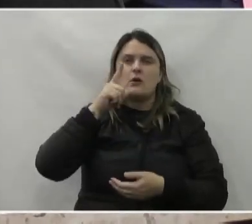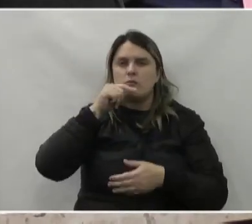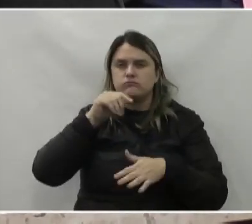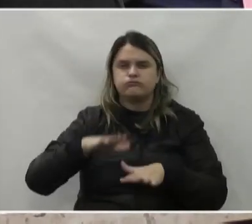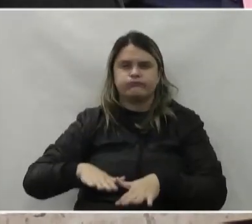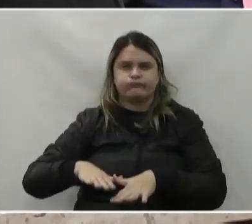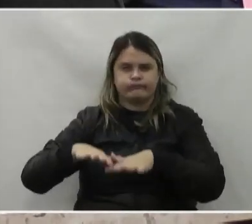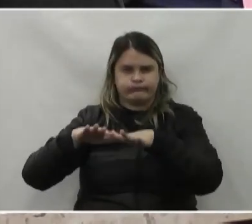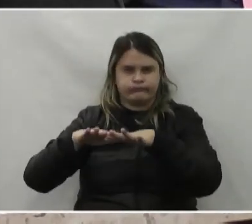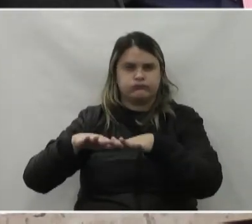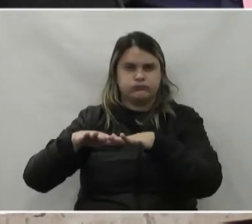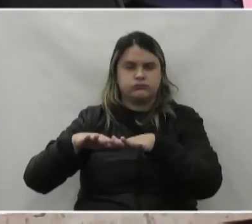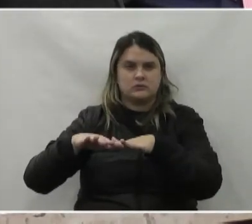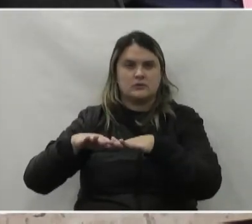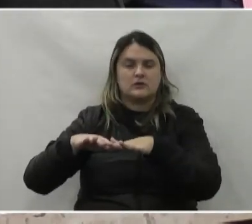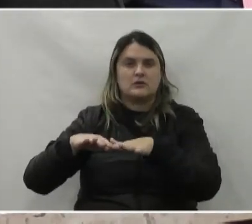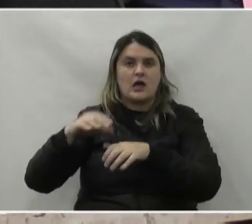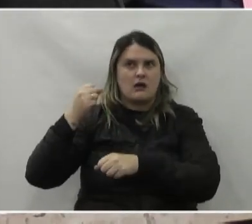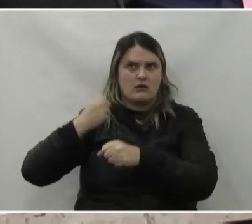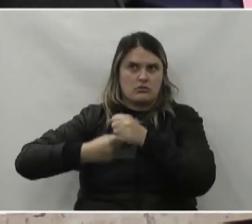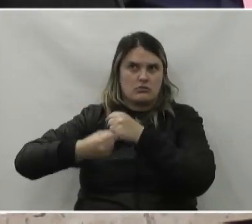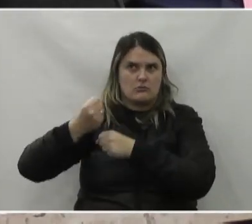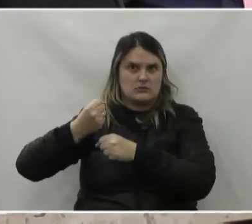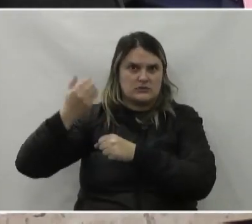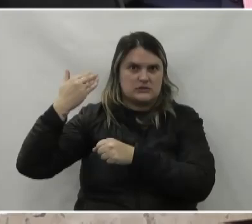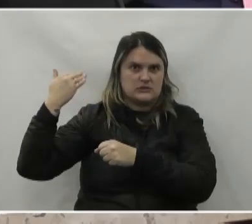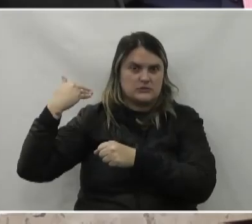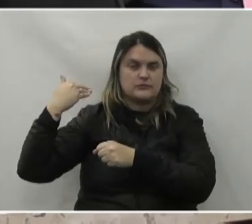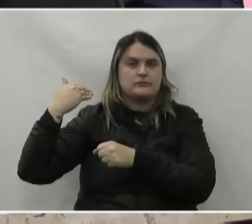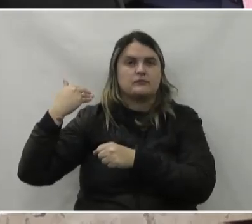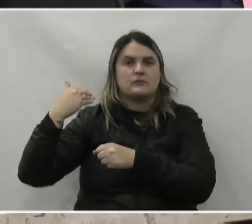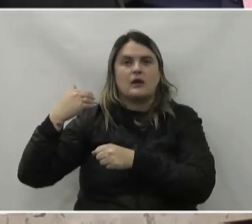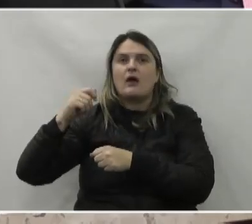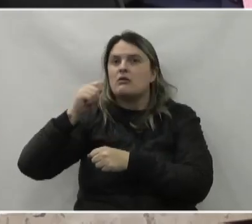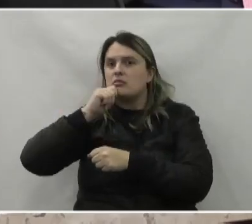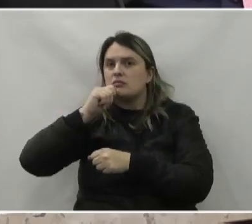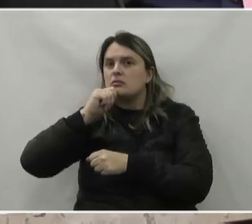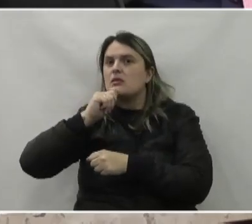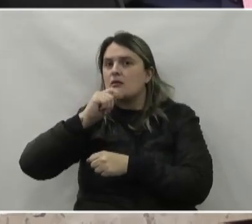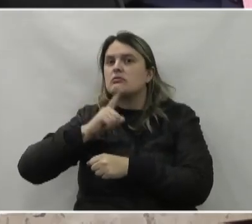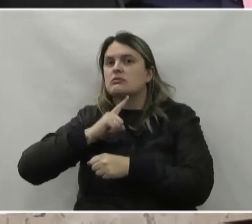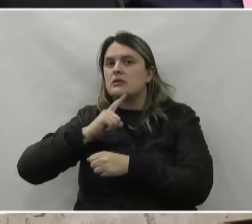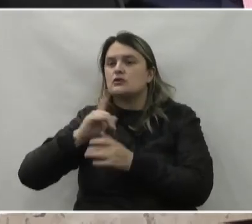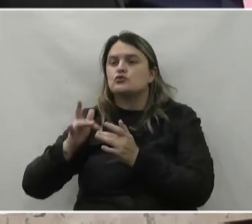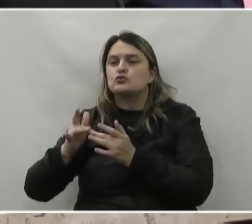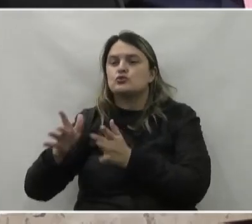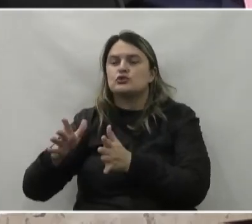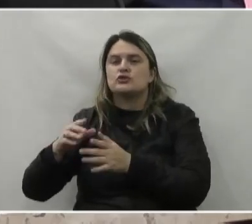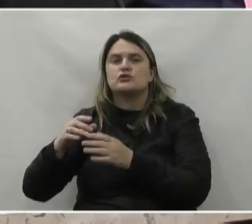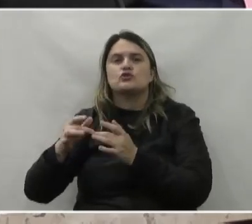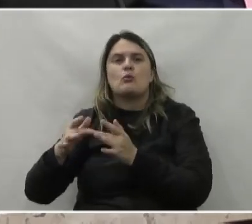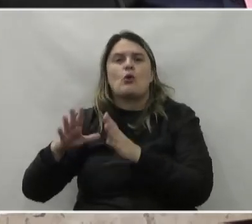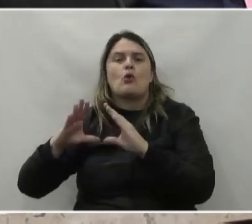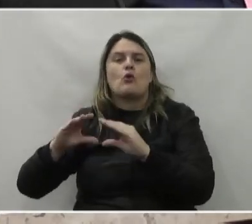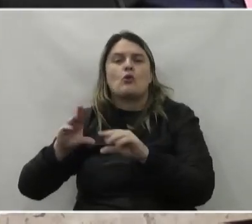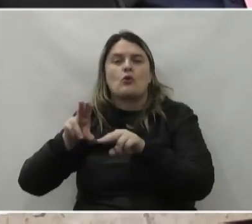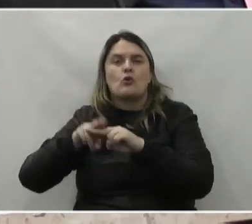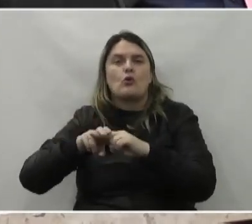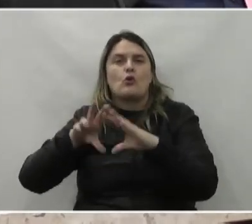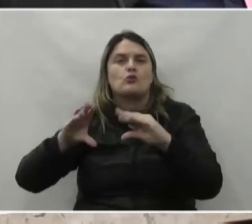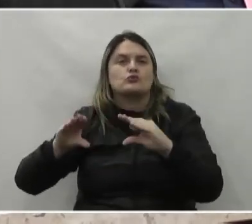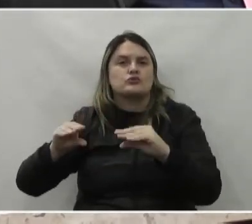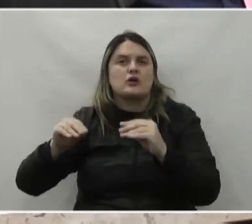né? E desde então temos entulho até da enchente. E os móveis e tudo que